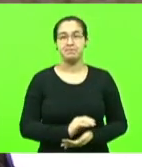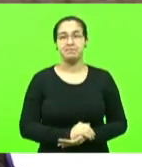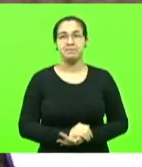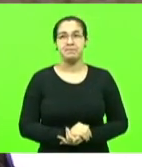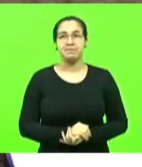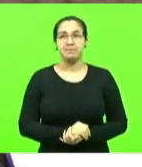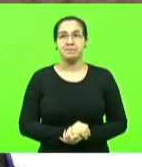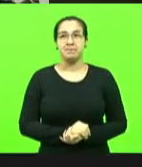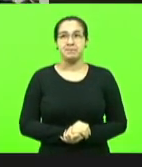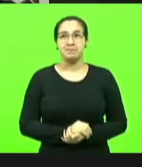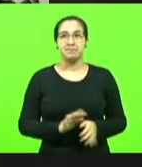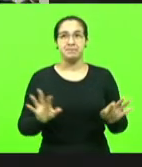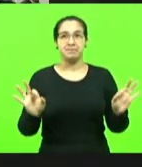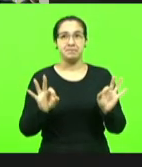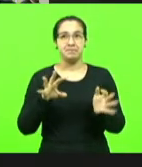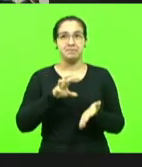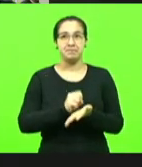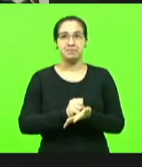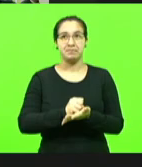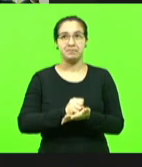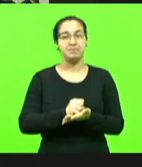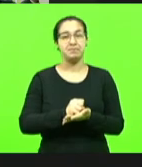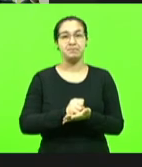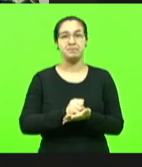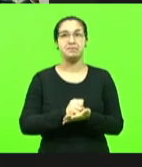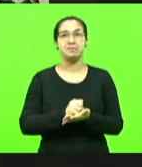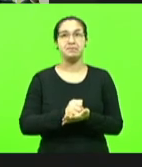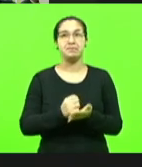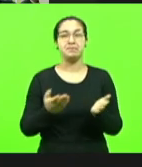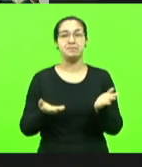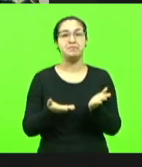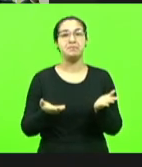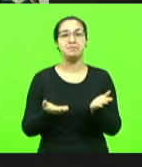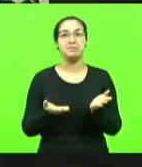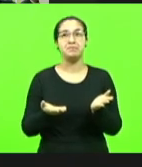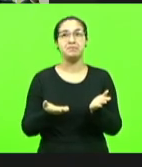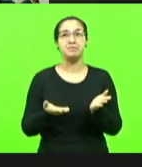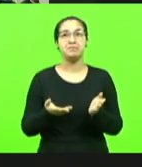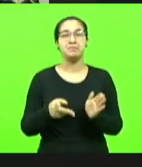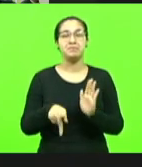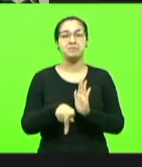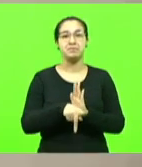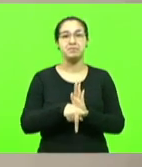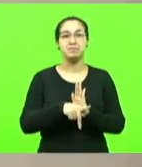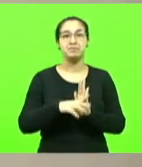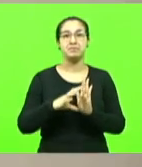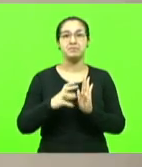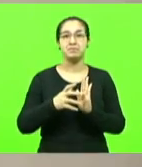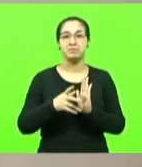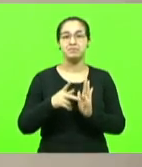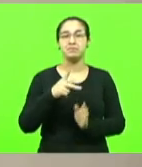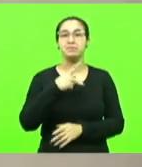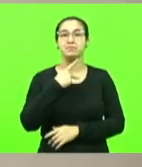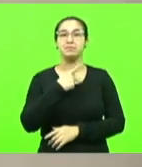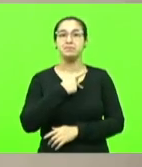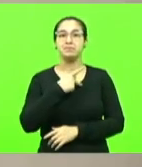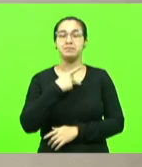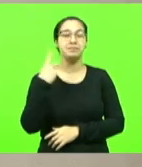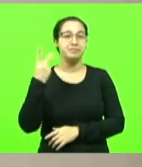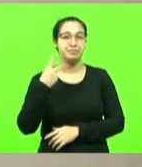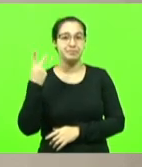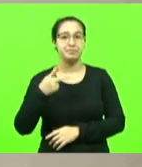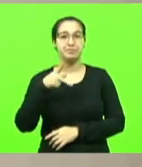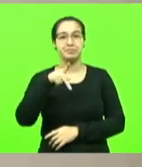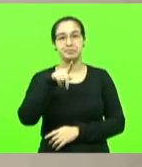não havendo mais oradores inscritos em breve as comunicações passamos ao horário destinado aos partidos políticos o primeiro horário de hoje pertence ao PL